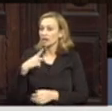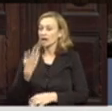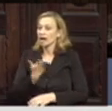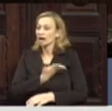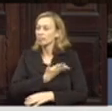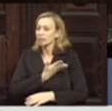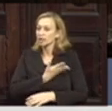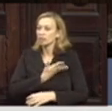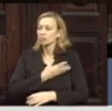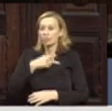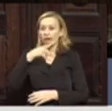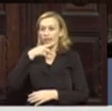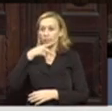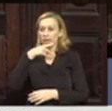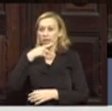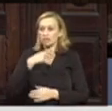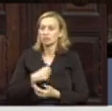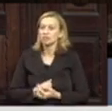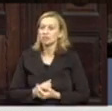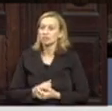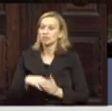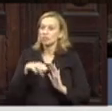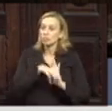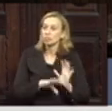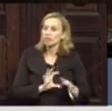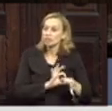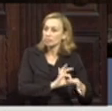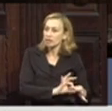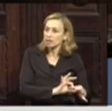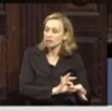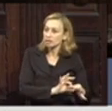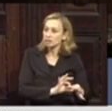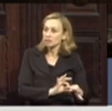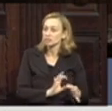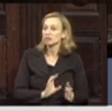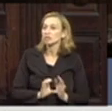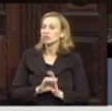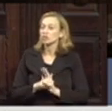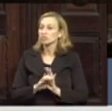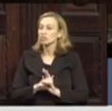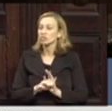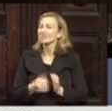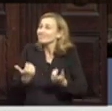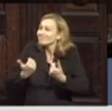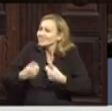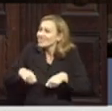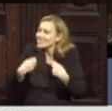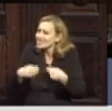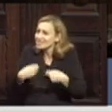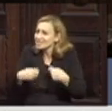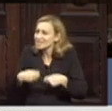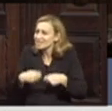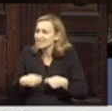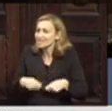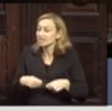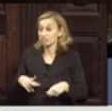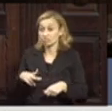mundo jurídico, a possibilidade de que um membro da Polícia Judiciária pudesse exercer sua